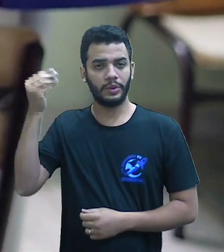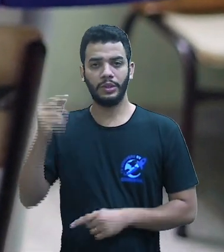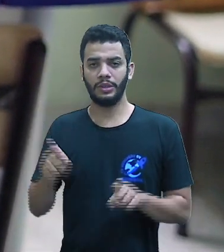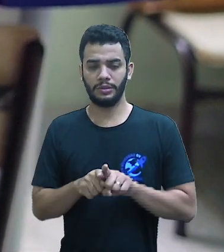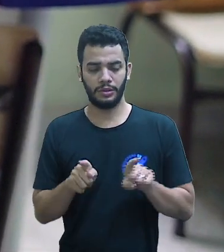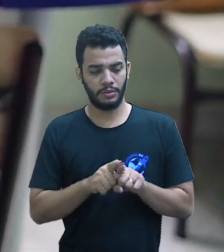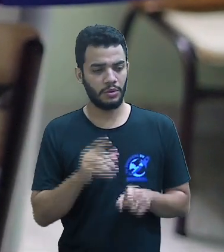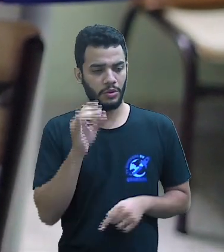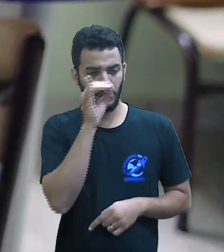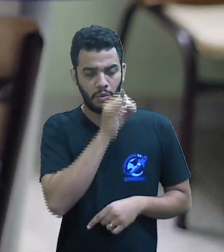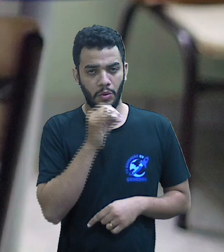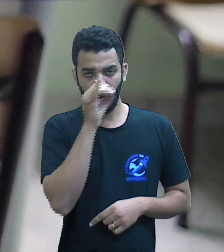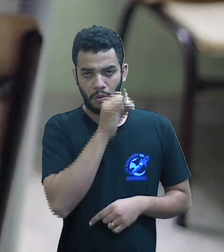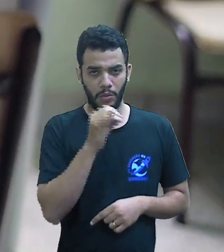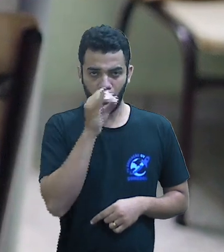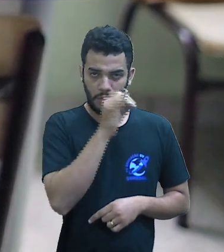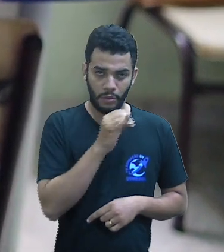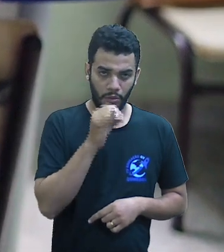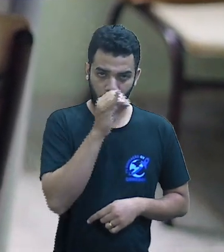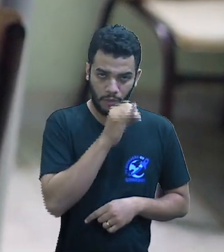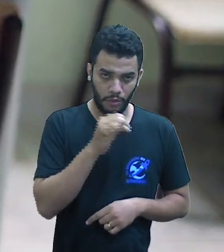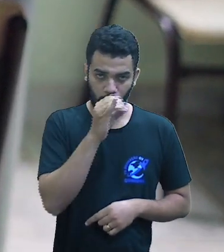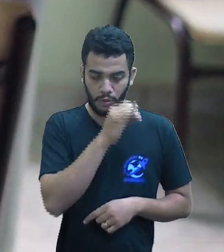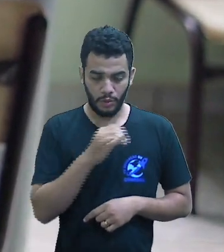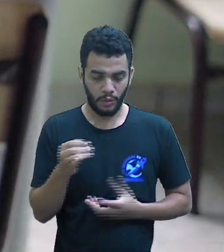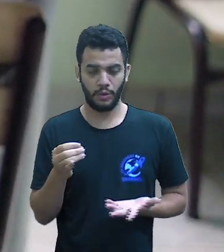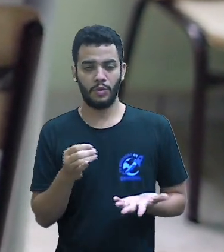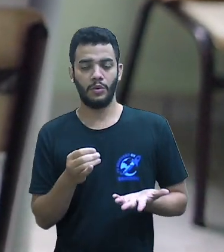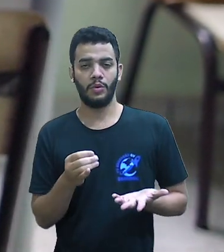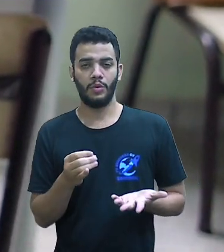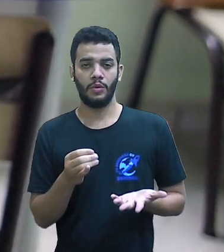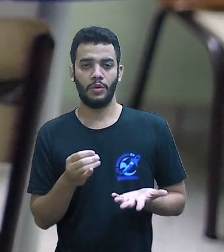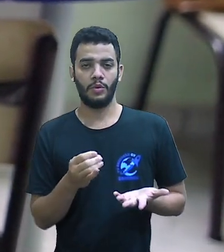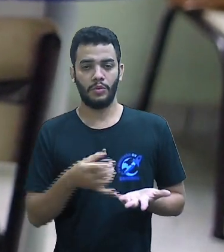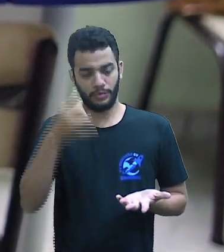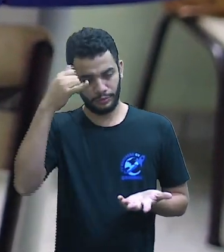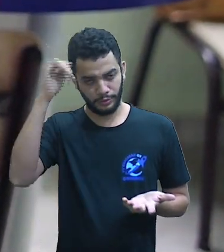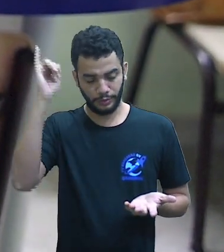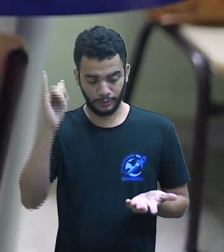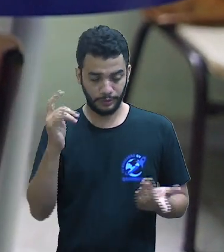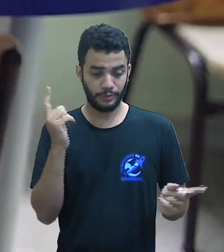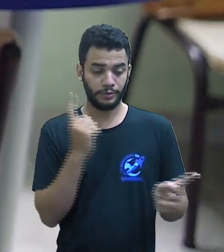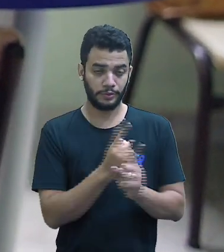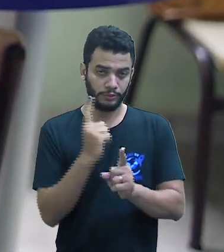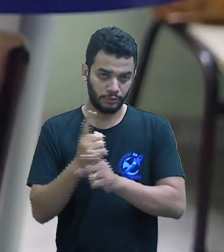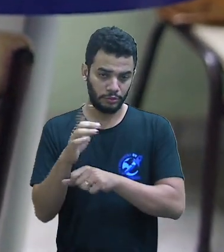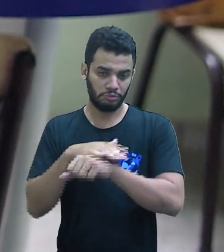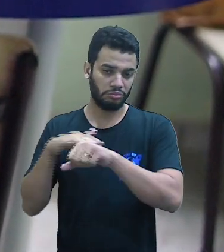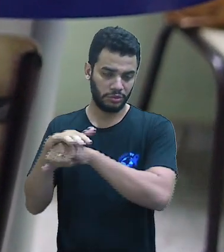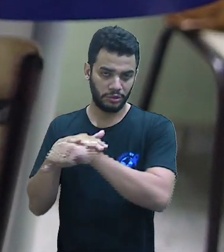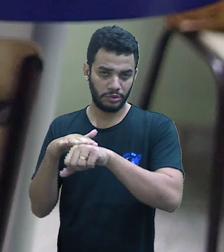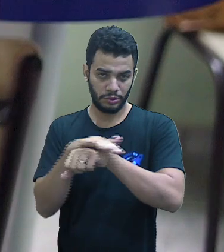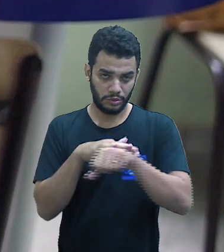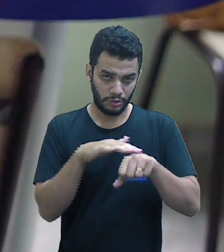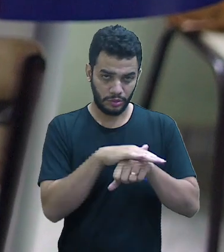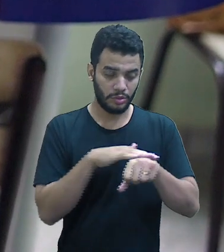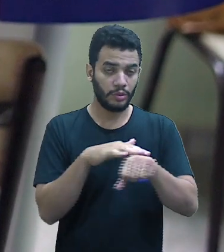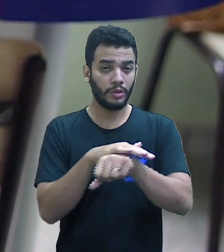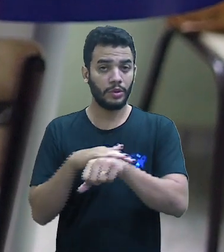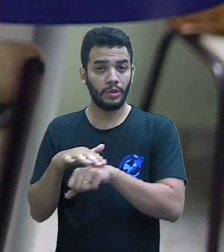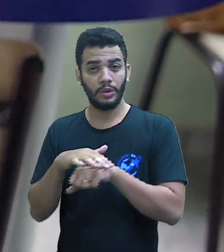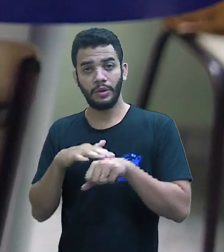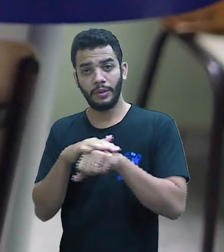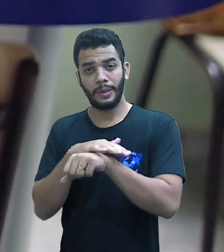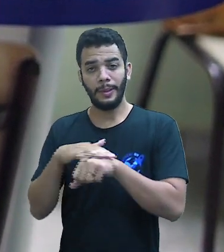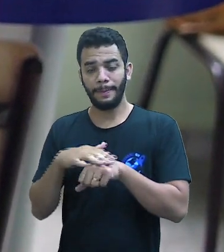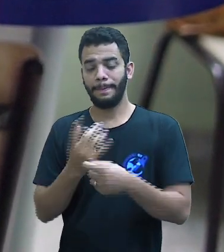cachorro e gato. E pato. Ah. E pato. E aí, eles não